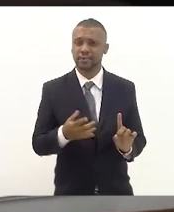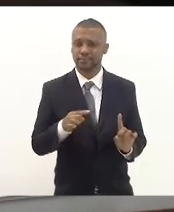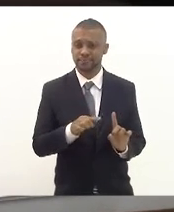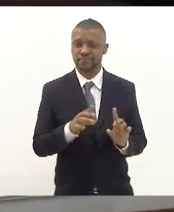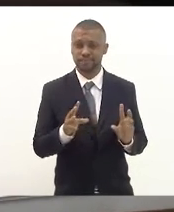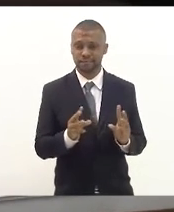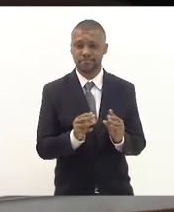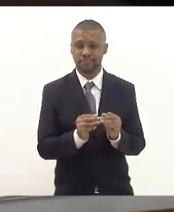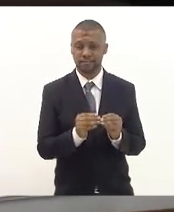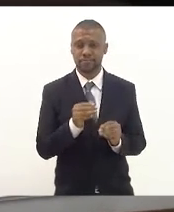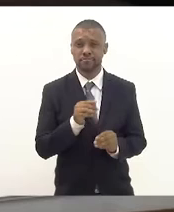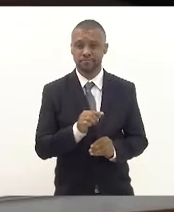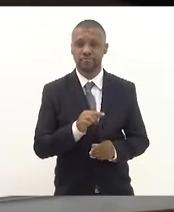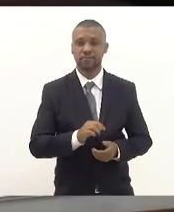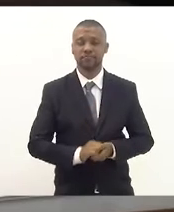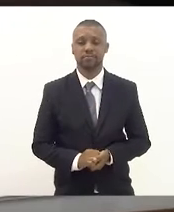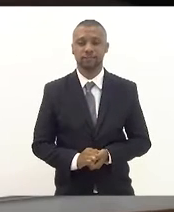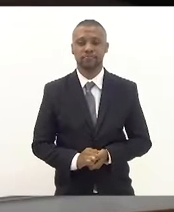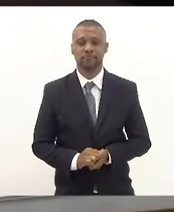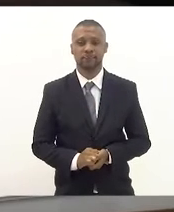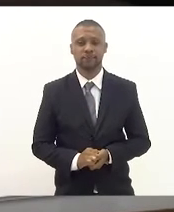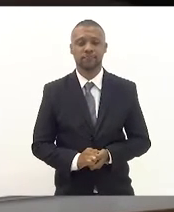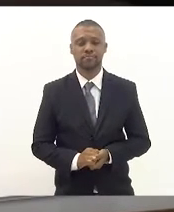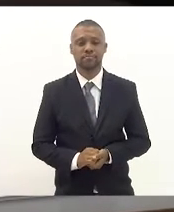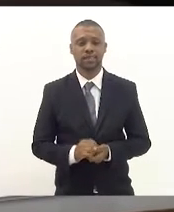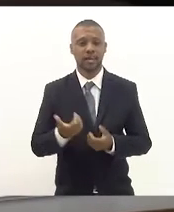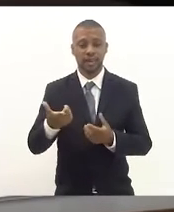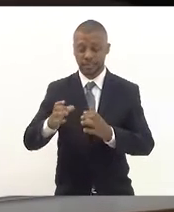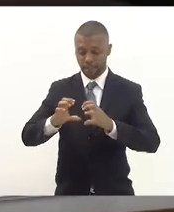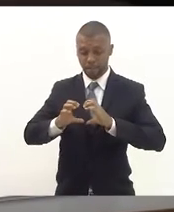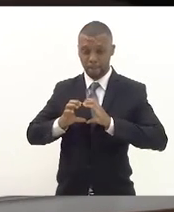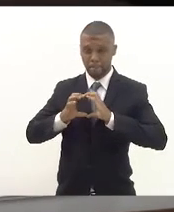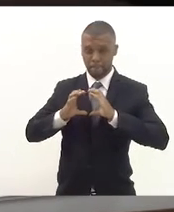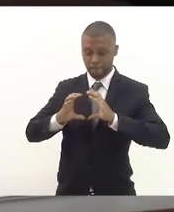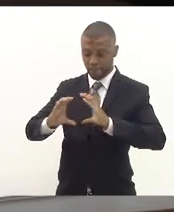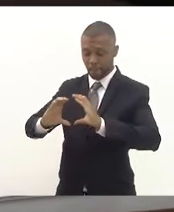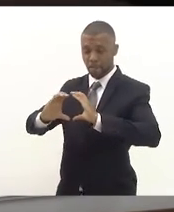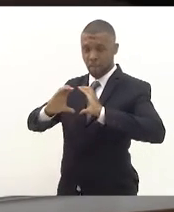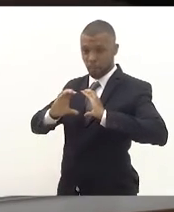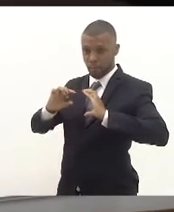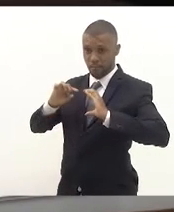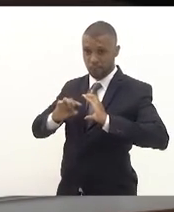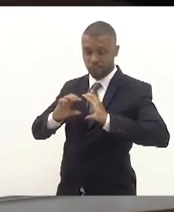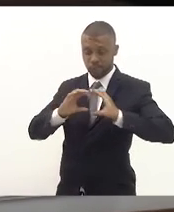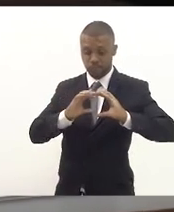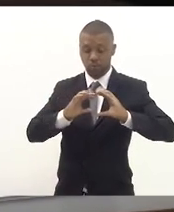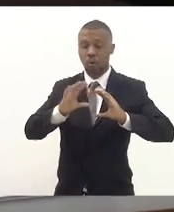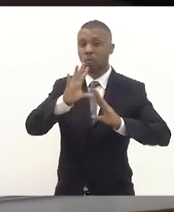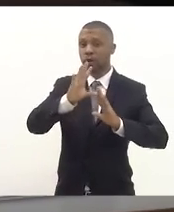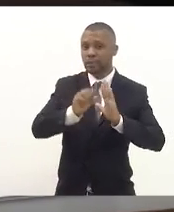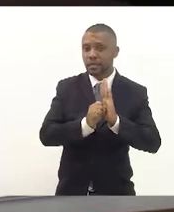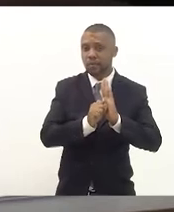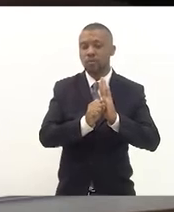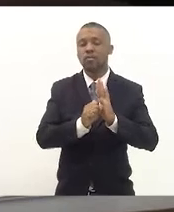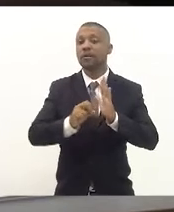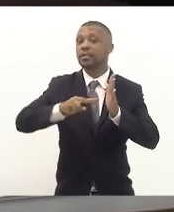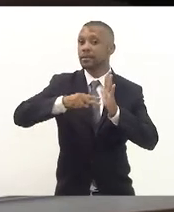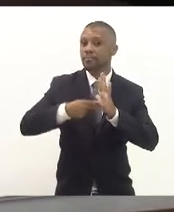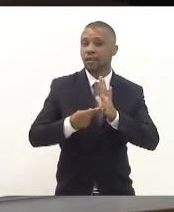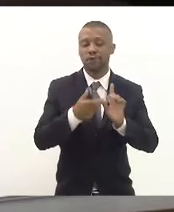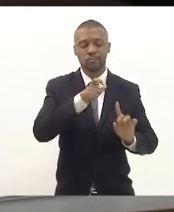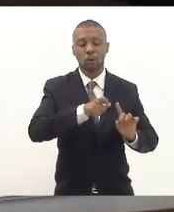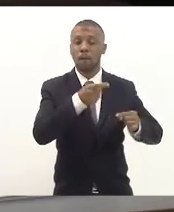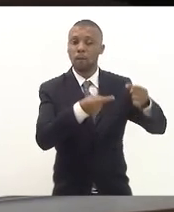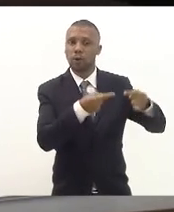é só esse esse essa medalha que como um símbolo realmente um grande político você é